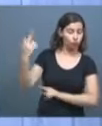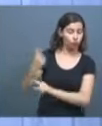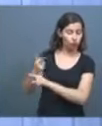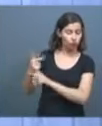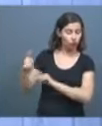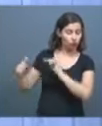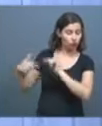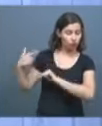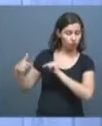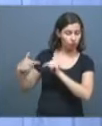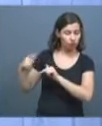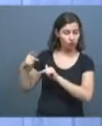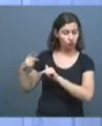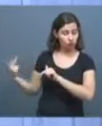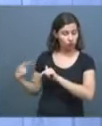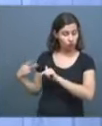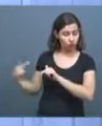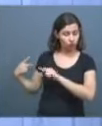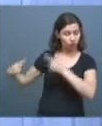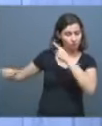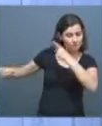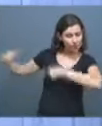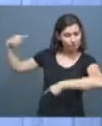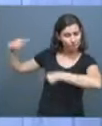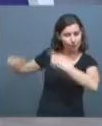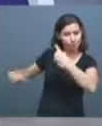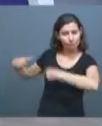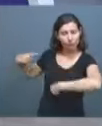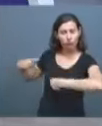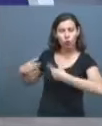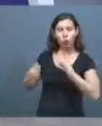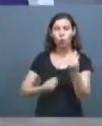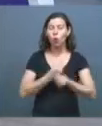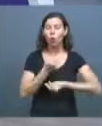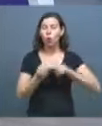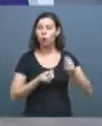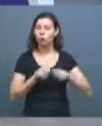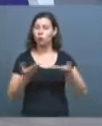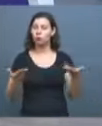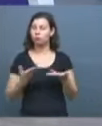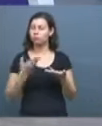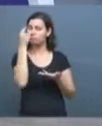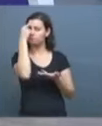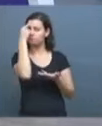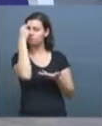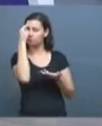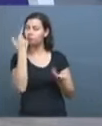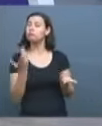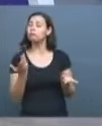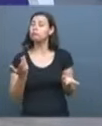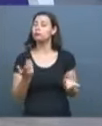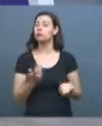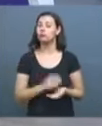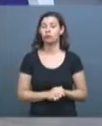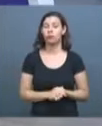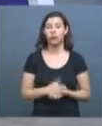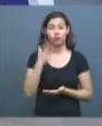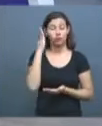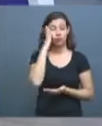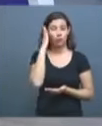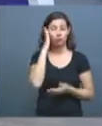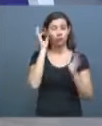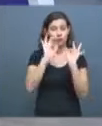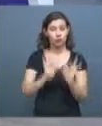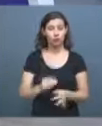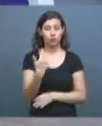coisa toda. Como é que lida com esse tipo de coisa? Olha, uma das coisas... A gente sabe que não tem receita, mas uma forma